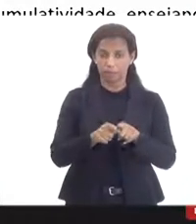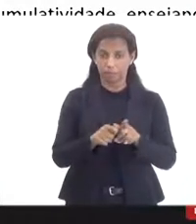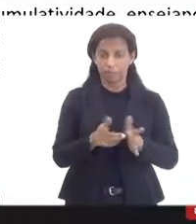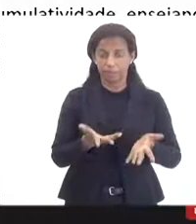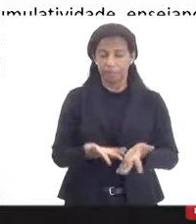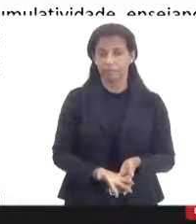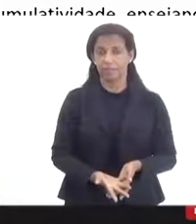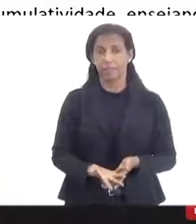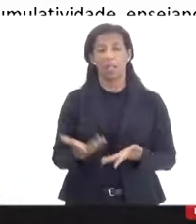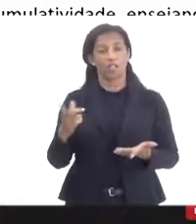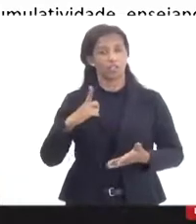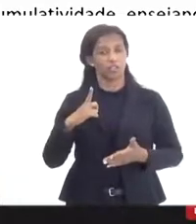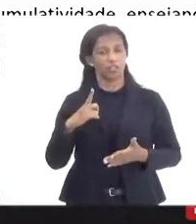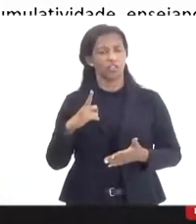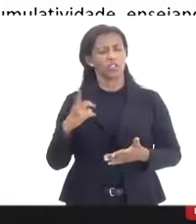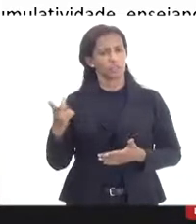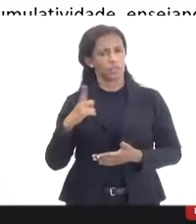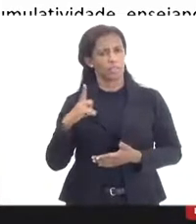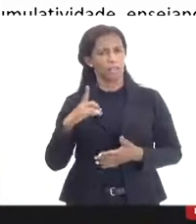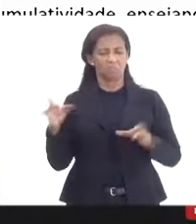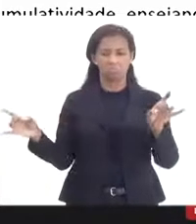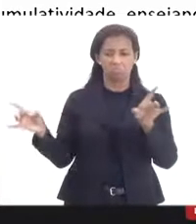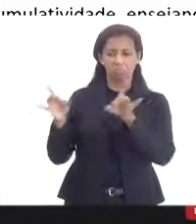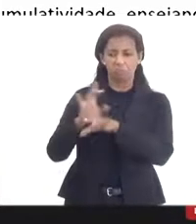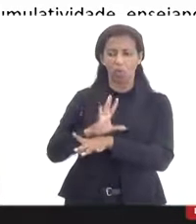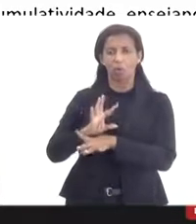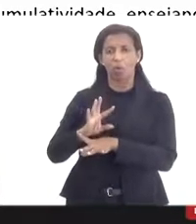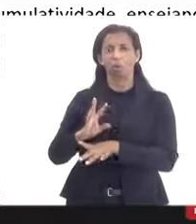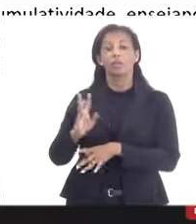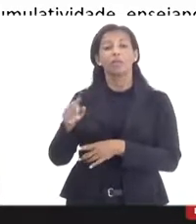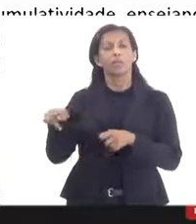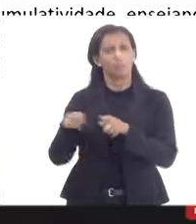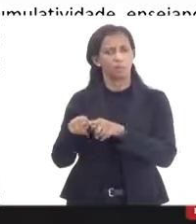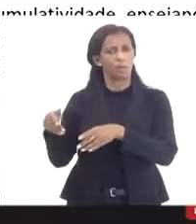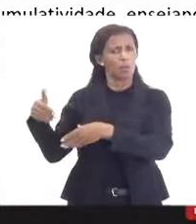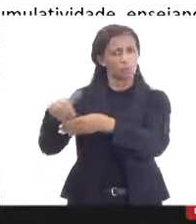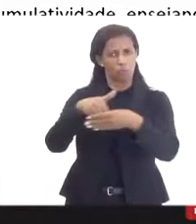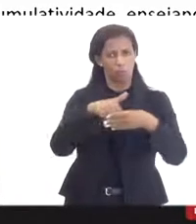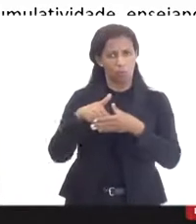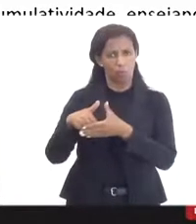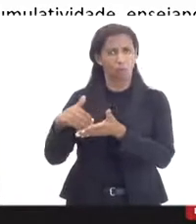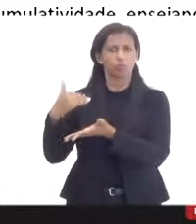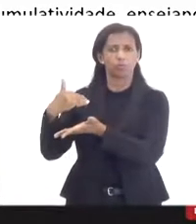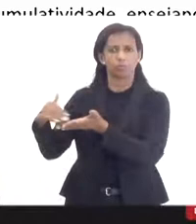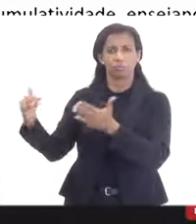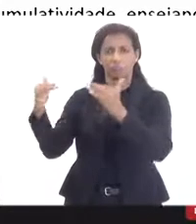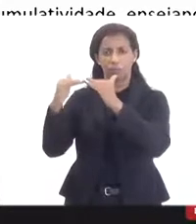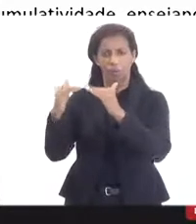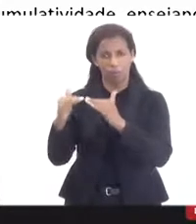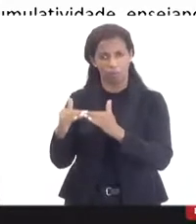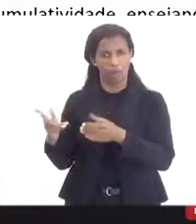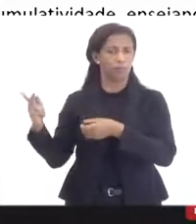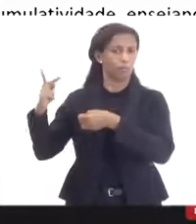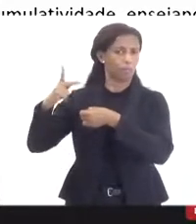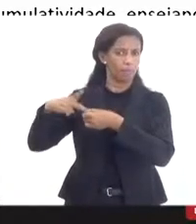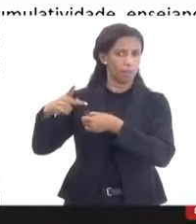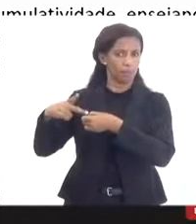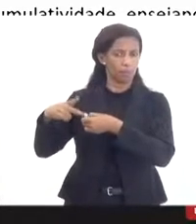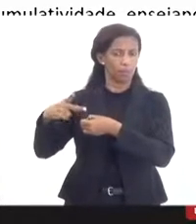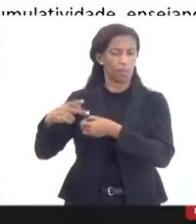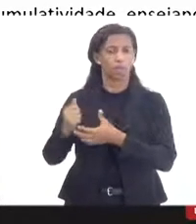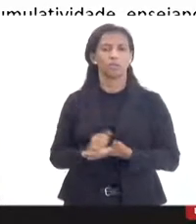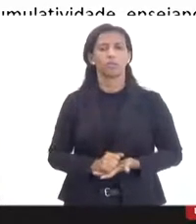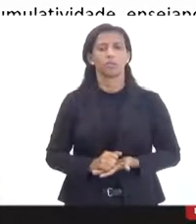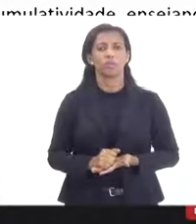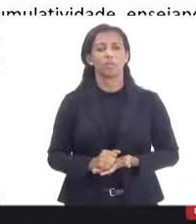um posicionamento pacífico do Pleno, inclusive com votos fazendários favoráveis à empresa, entendendo que a questão de